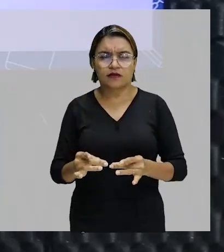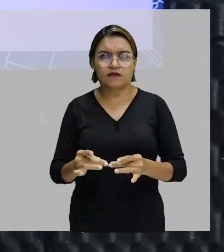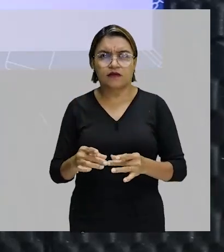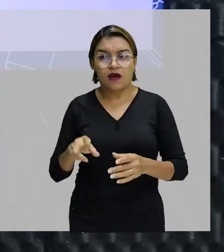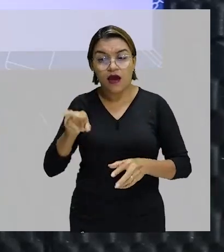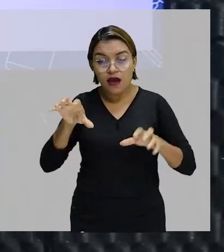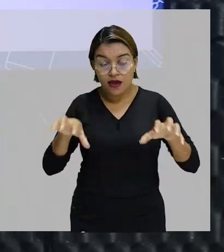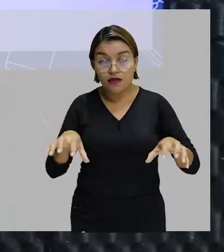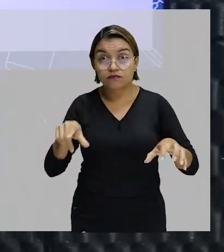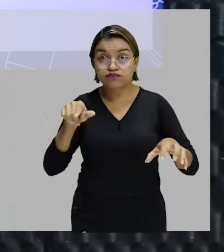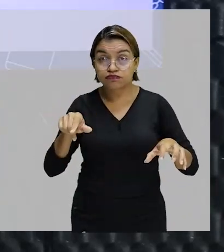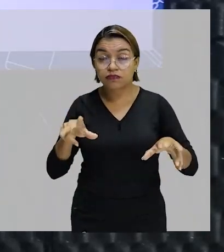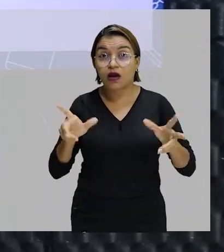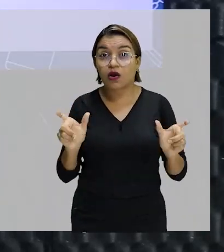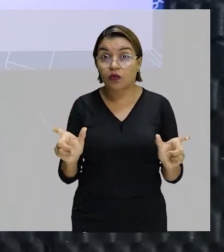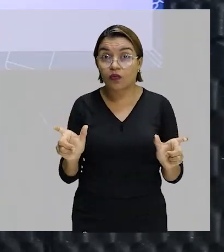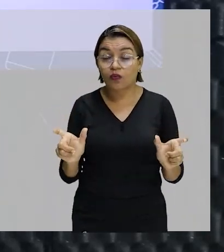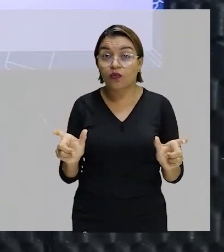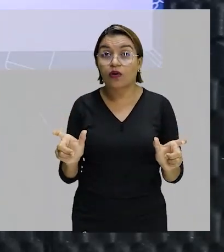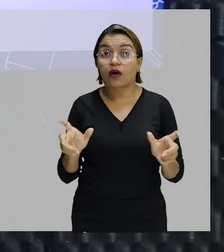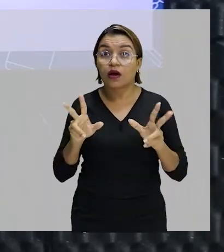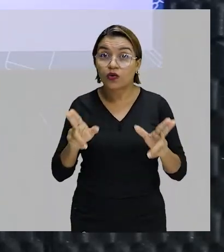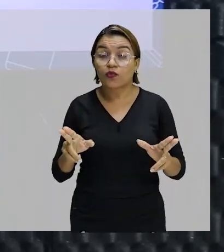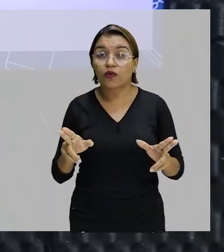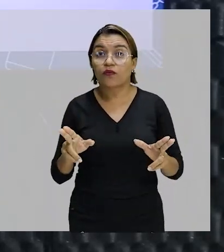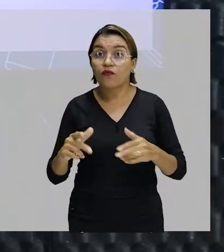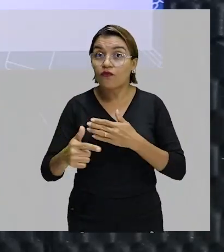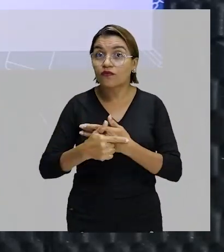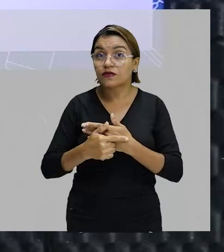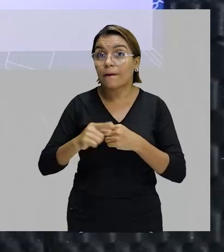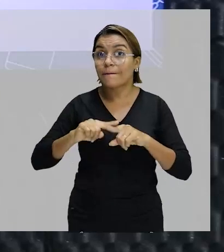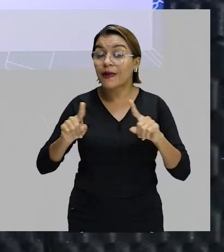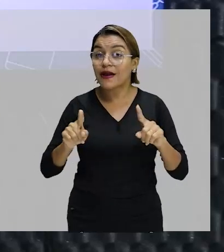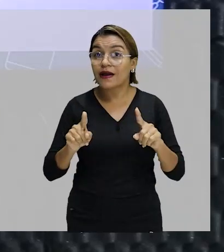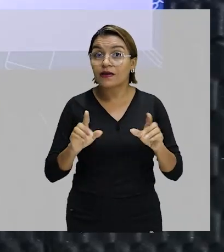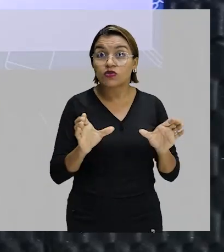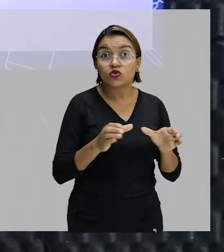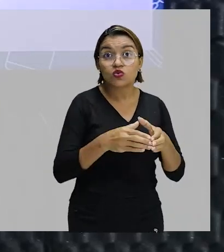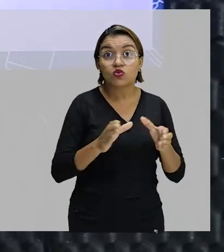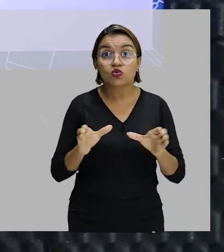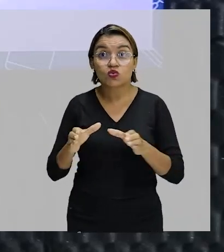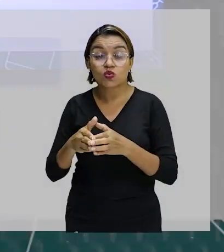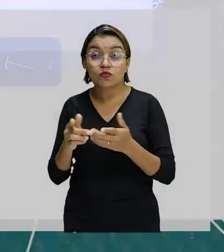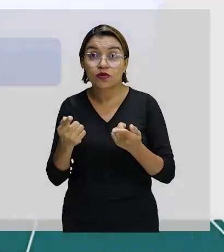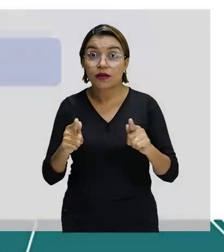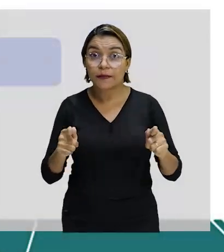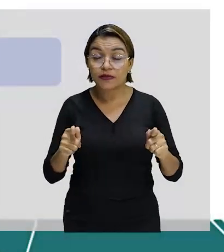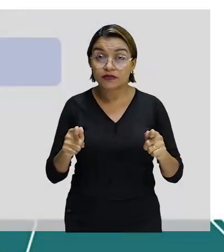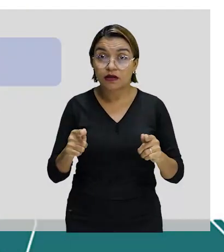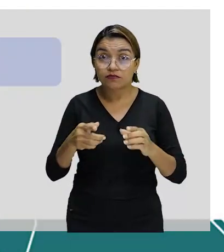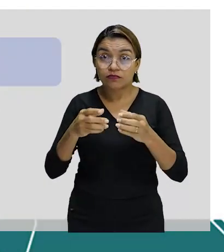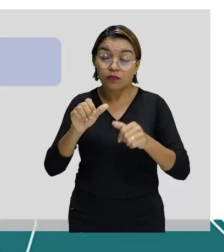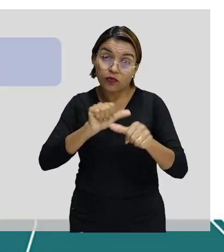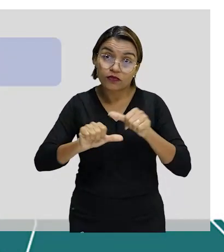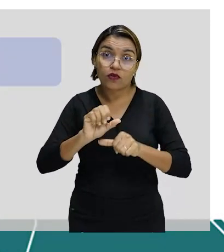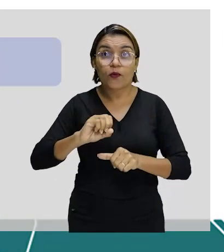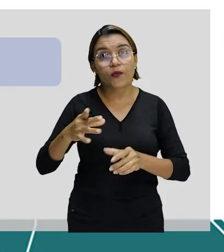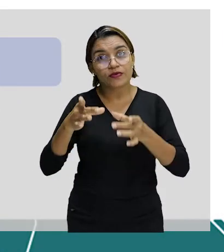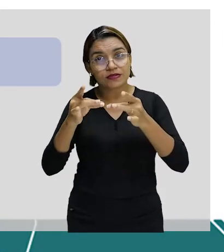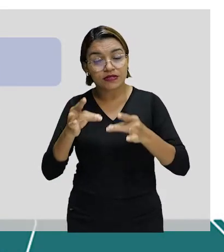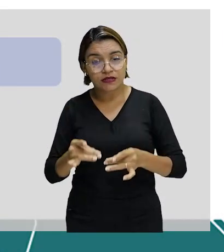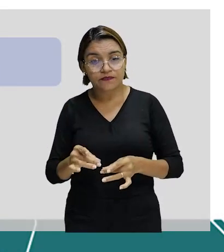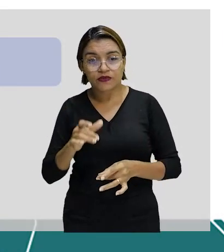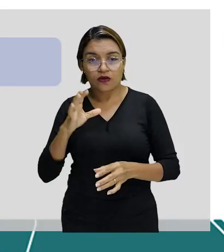mesma função, mas depende de qual classe gramatical eles estão modificando ou descrevendo. Aqui é um resumo, ó,